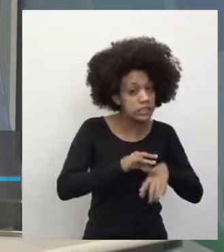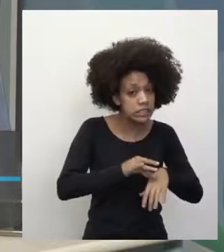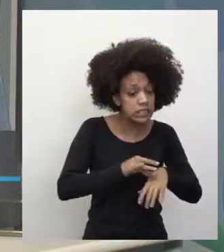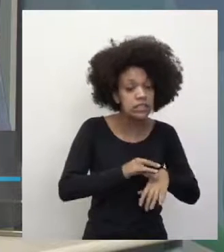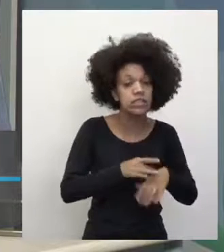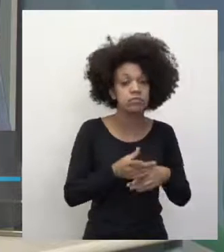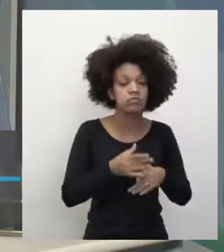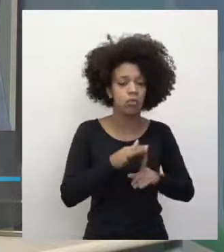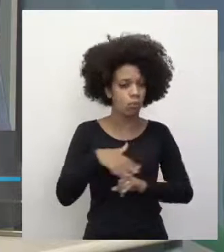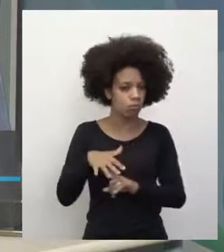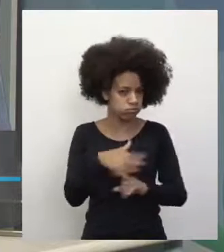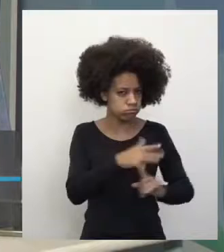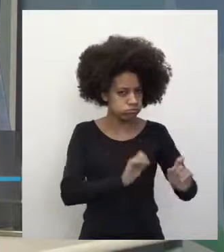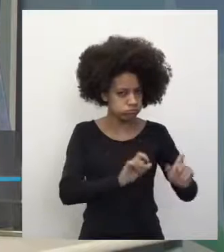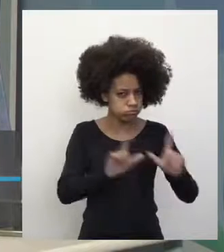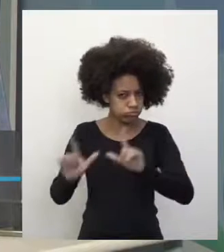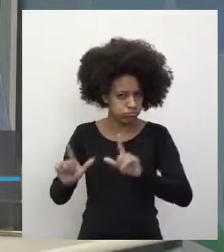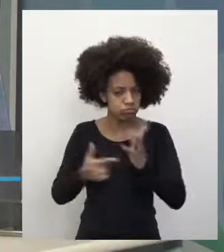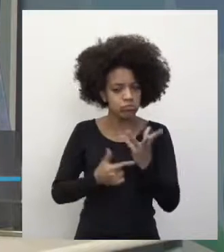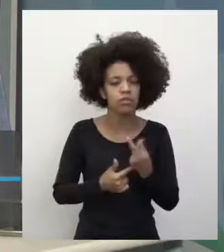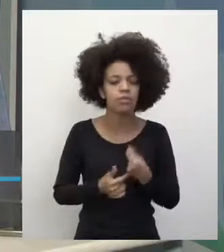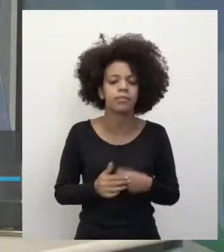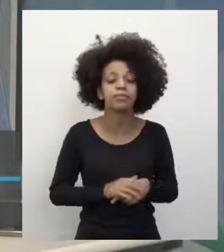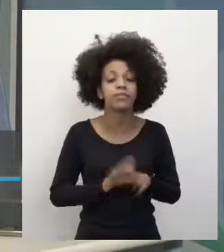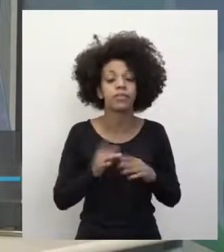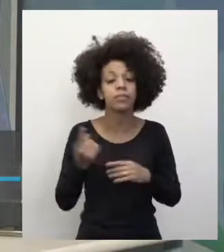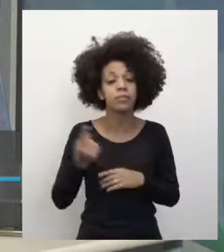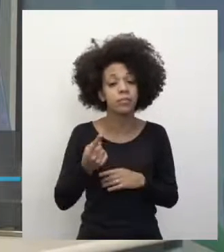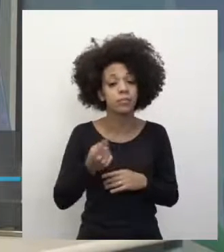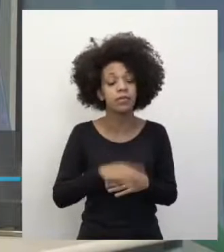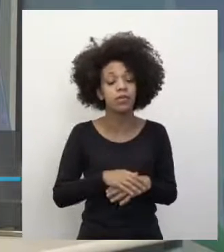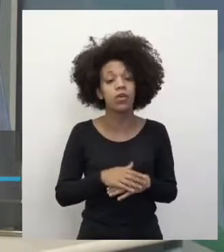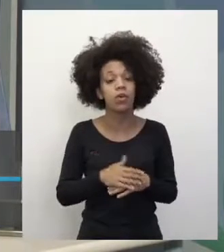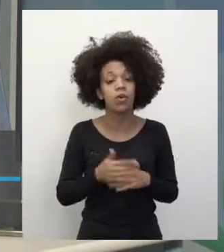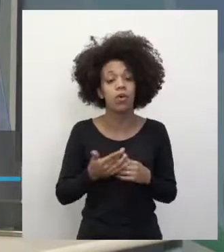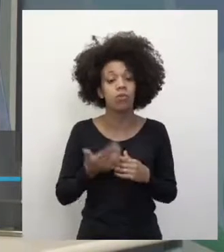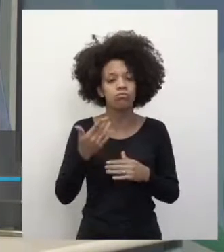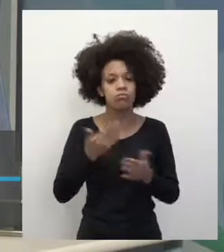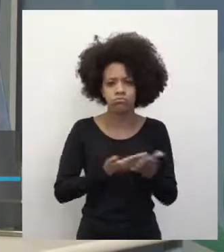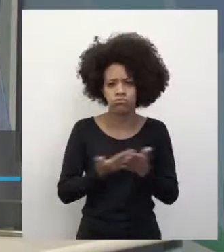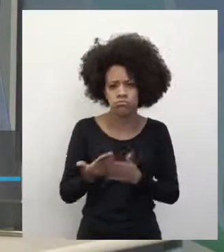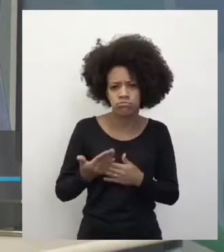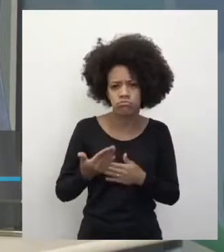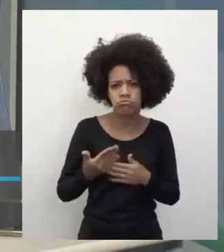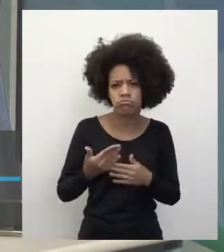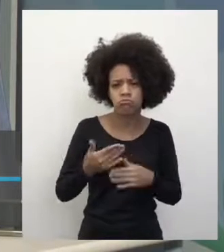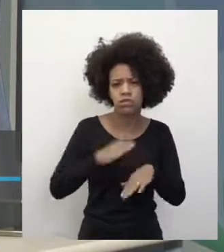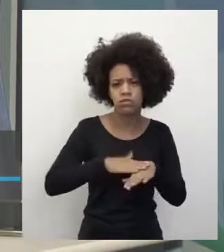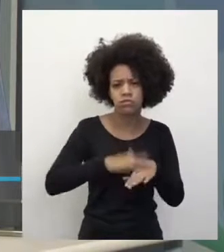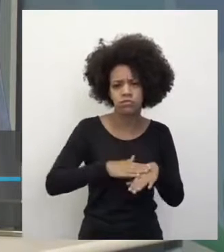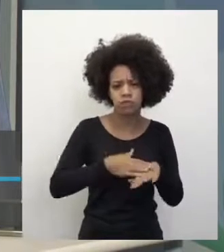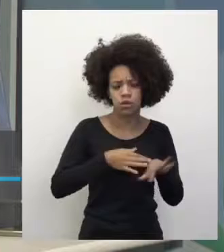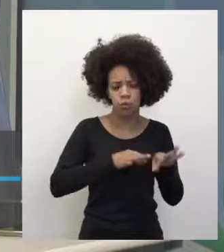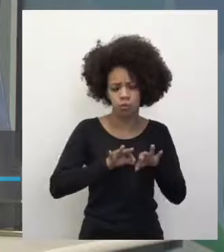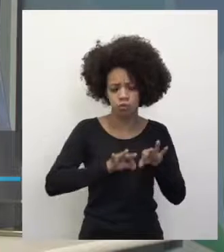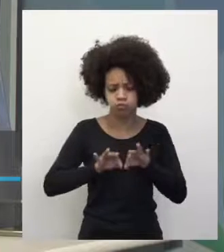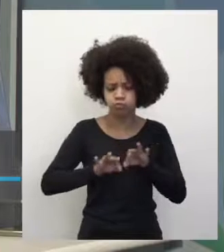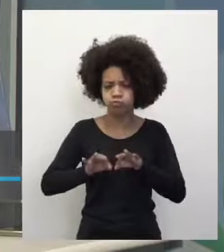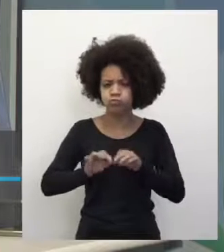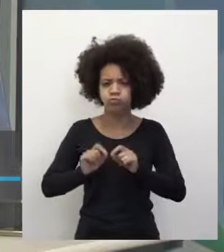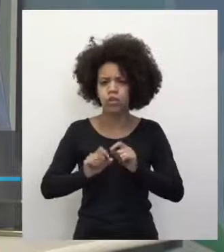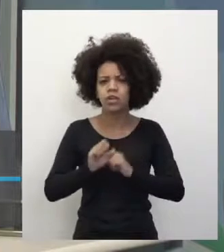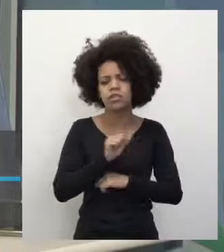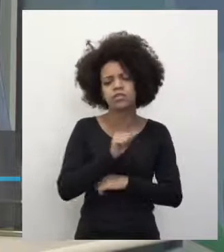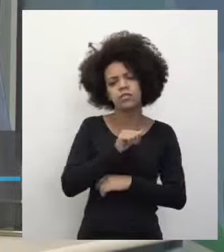arte, tá? Primeiramente, os artistas, então, começaram a fazer obras originais seriadas. O que era